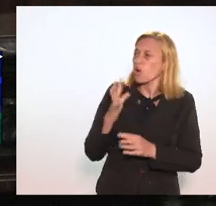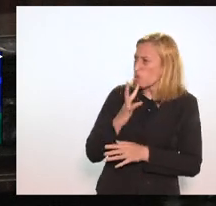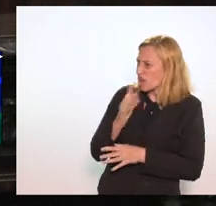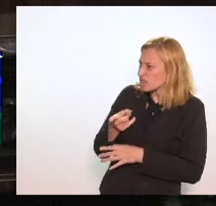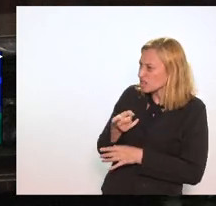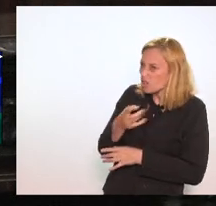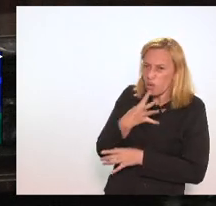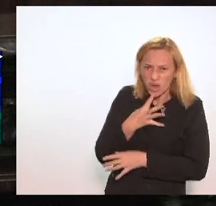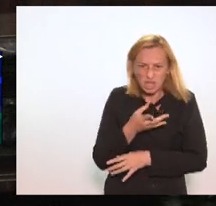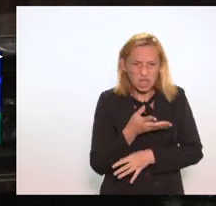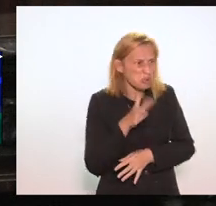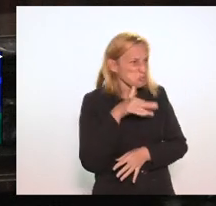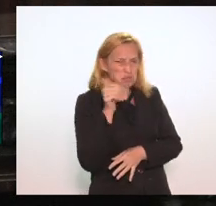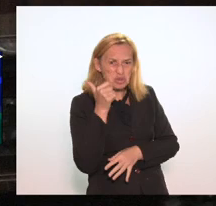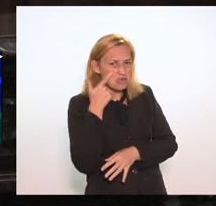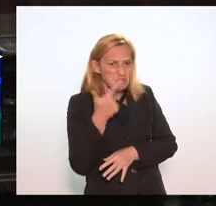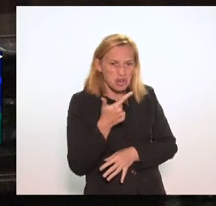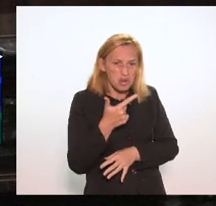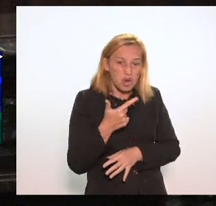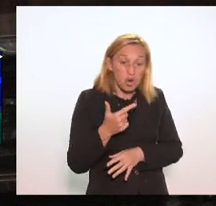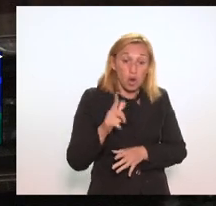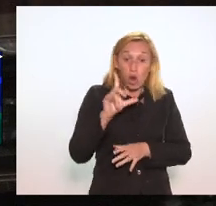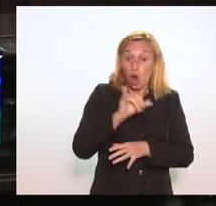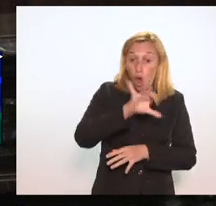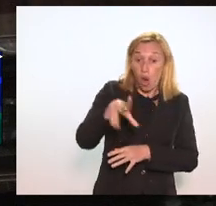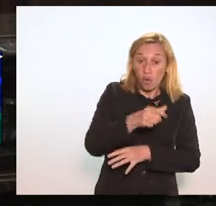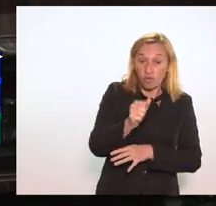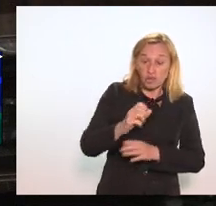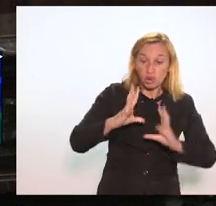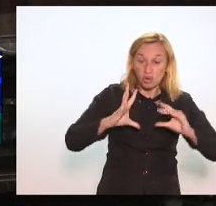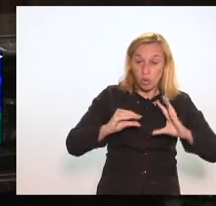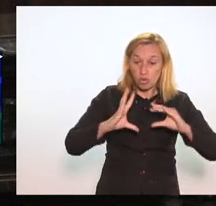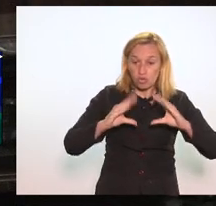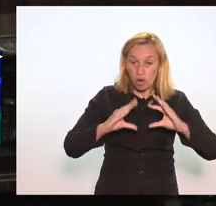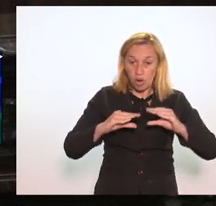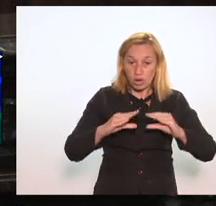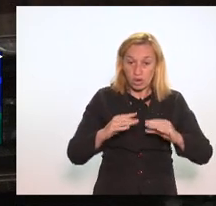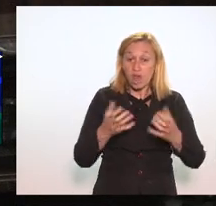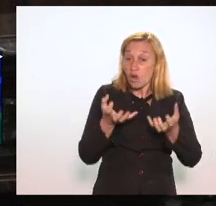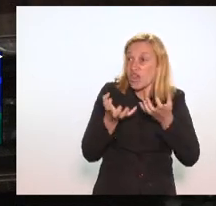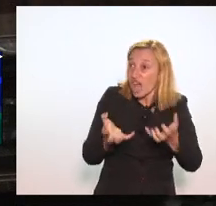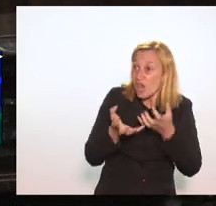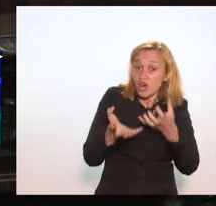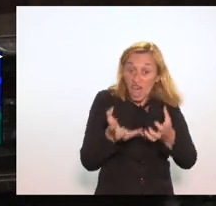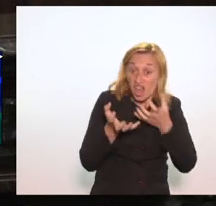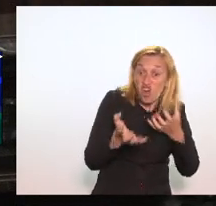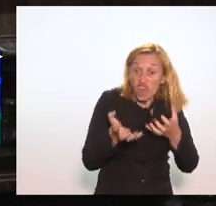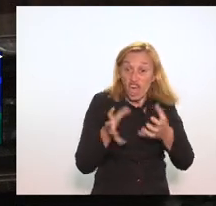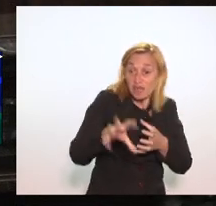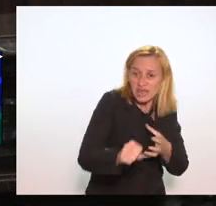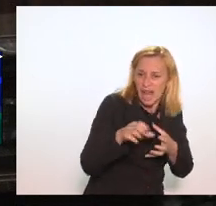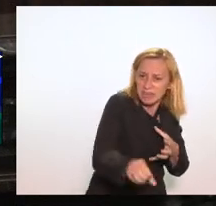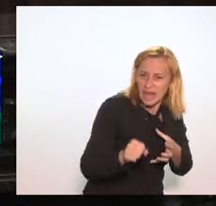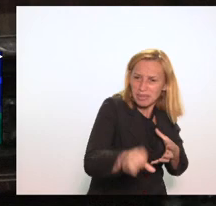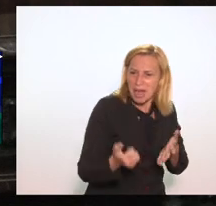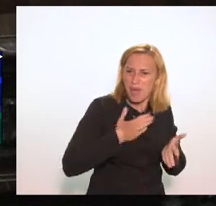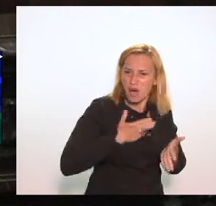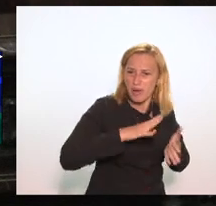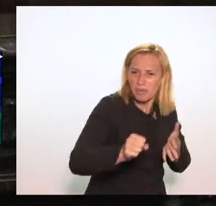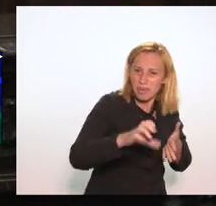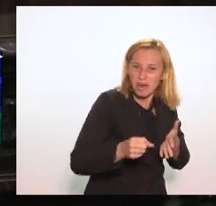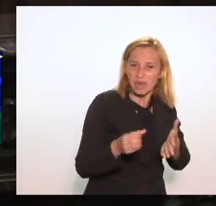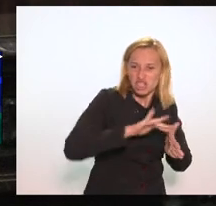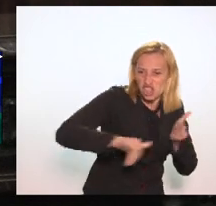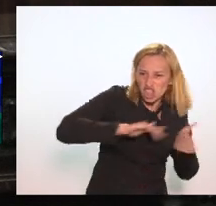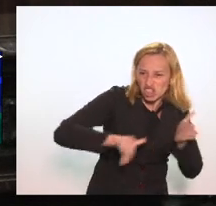eu nunca vi uma loja de colchões da Ortobom eu quero me largar eu quero me dá esse colchão ele é mesmo não